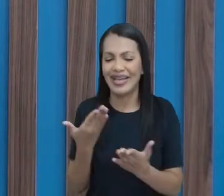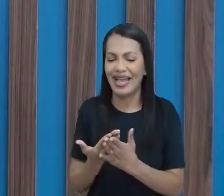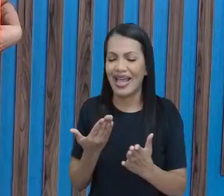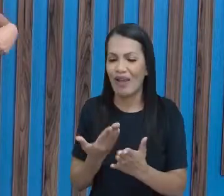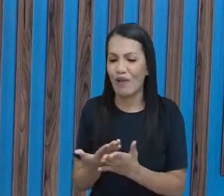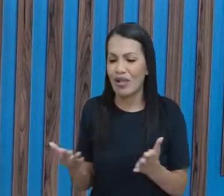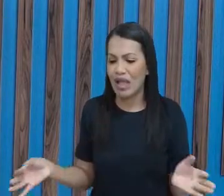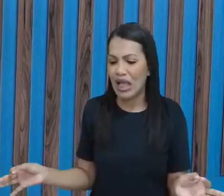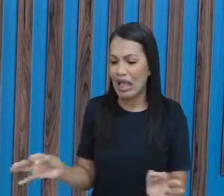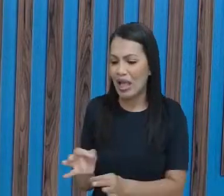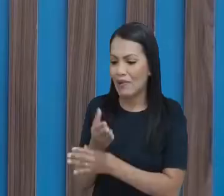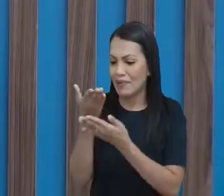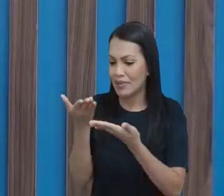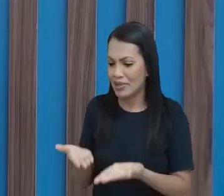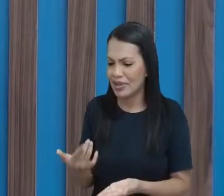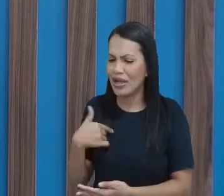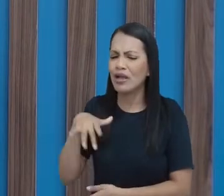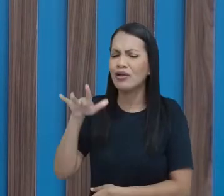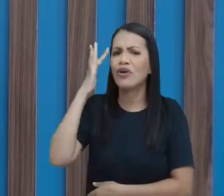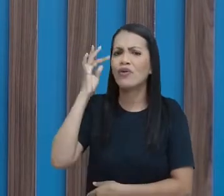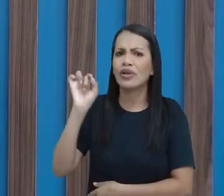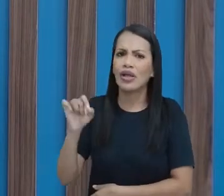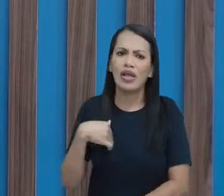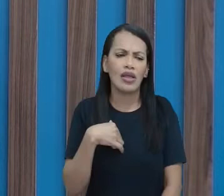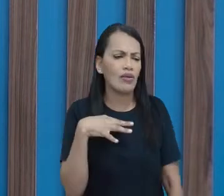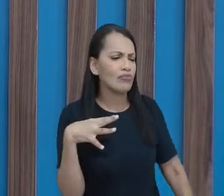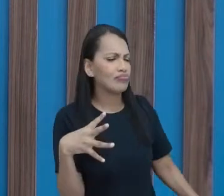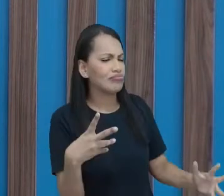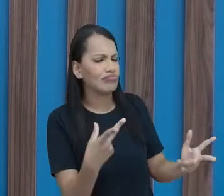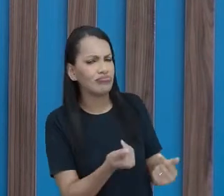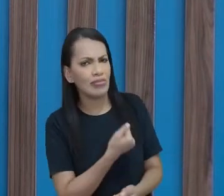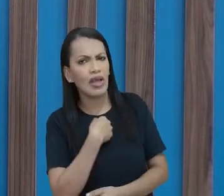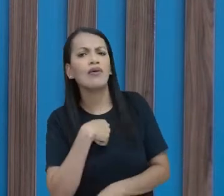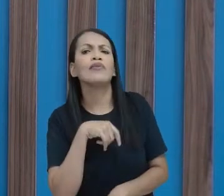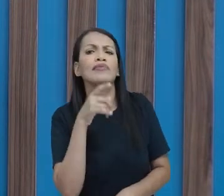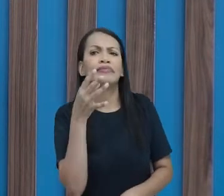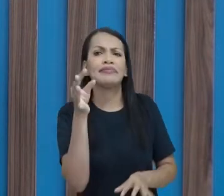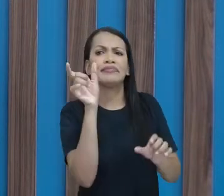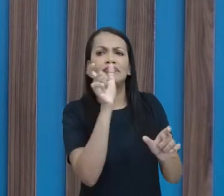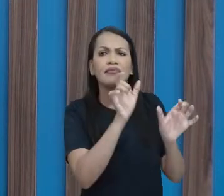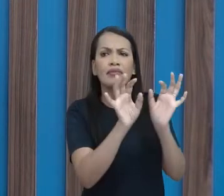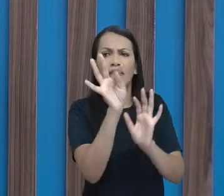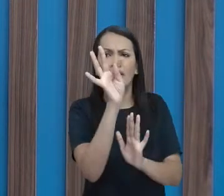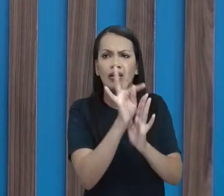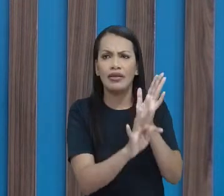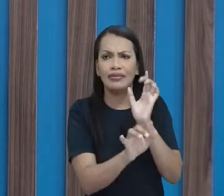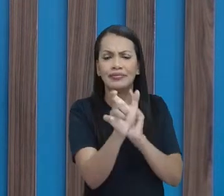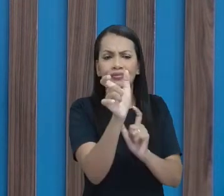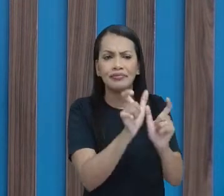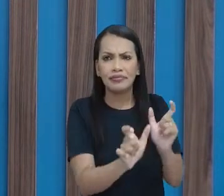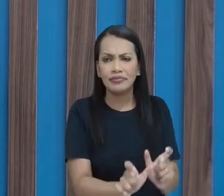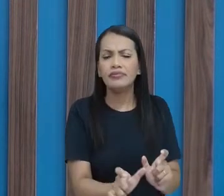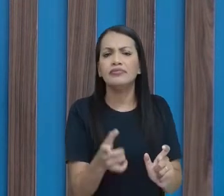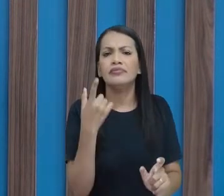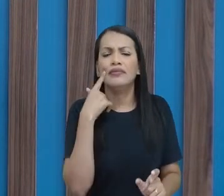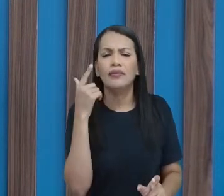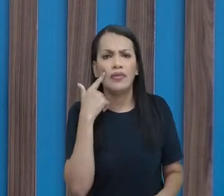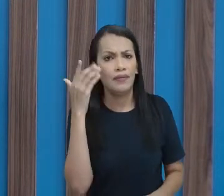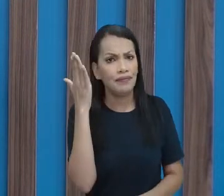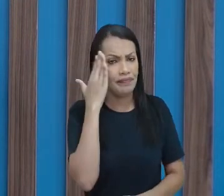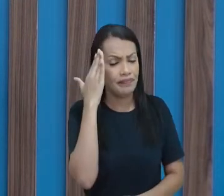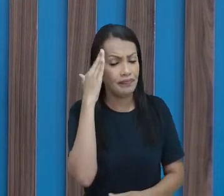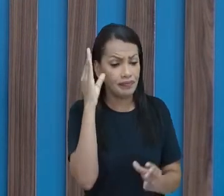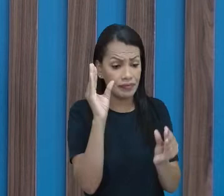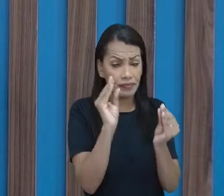achou? maravilhosa, não é? Falar sobre a tessitura do texto, trazendo um texto, não é? E aí interpretando esse